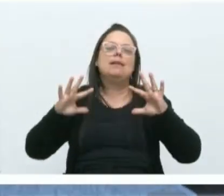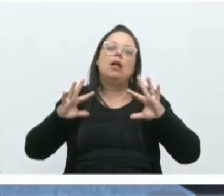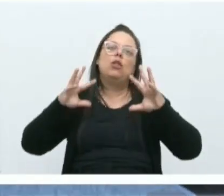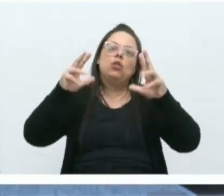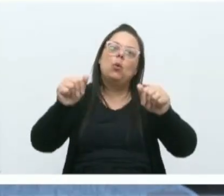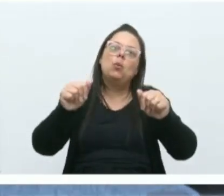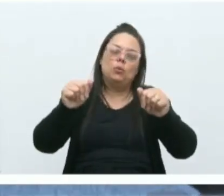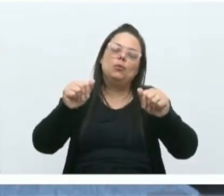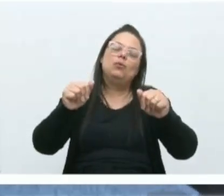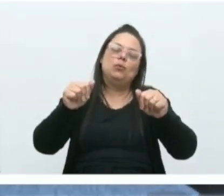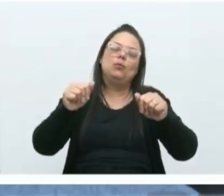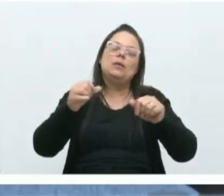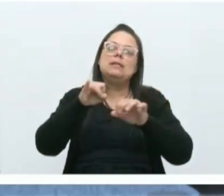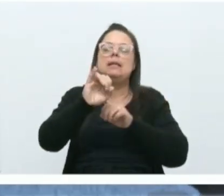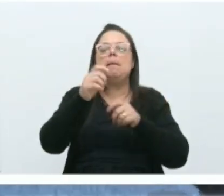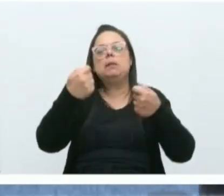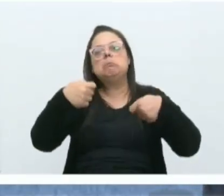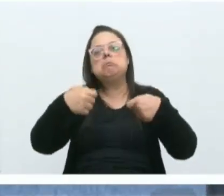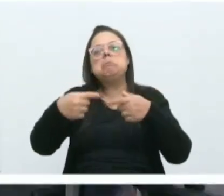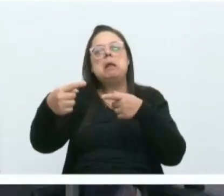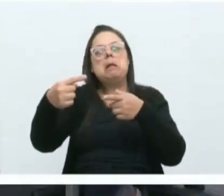aí à disposição para algum questionamento.